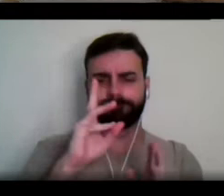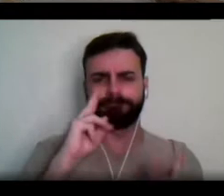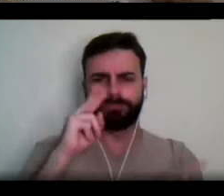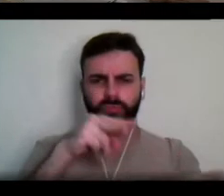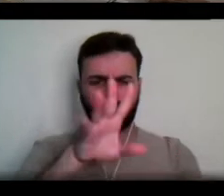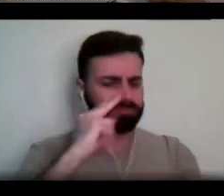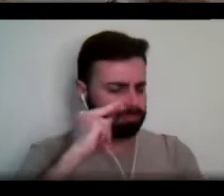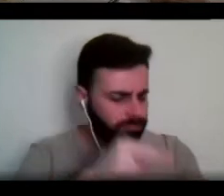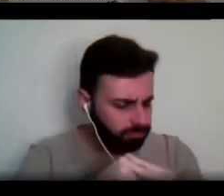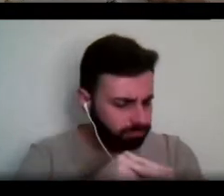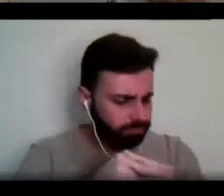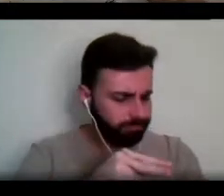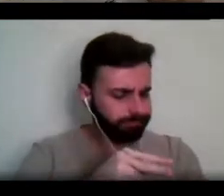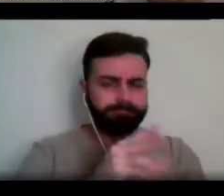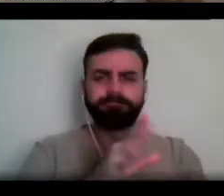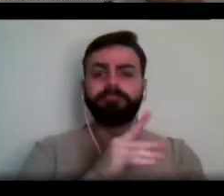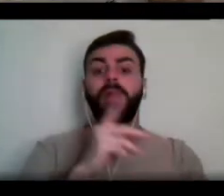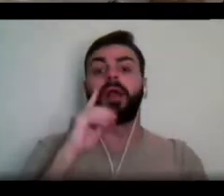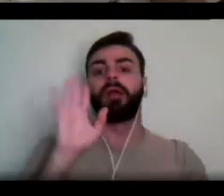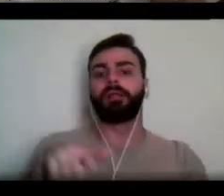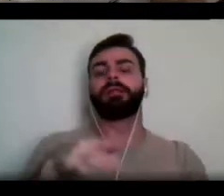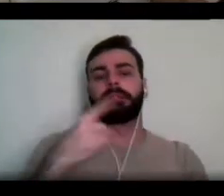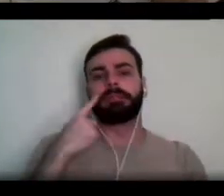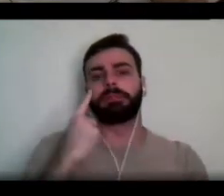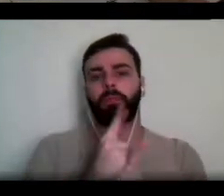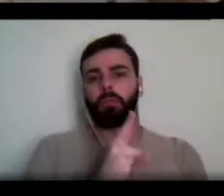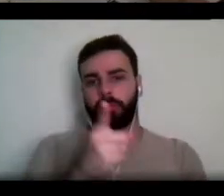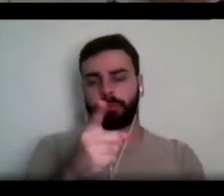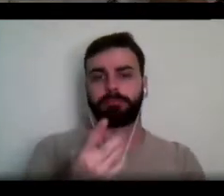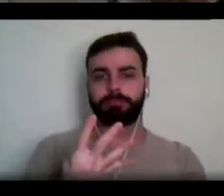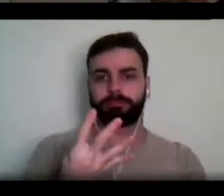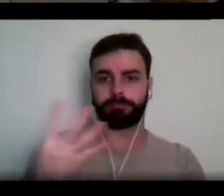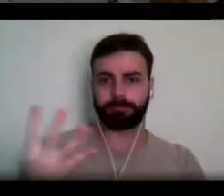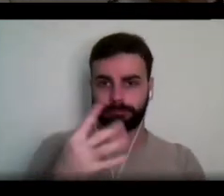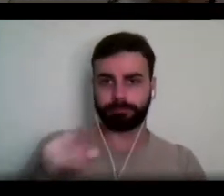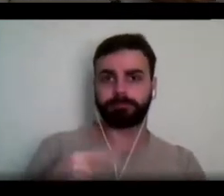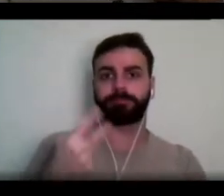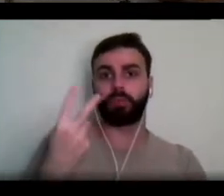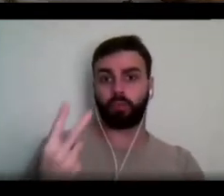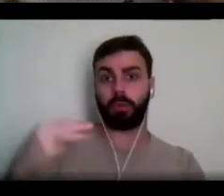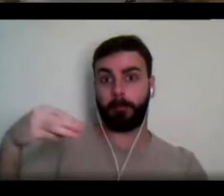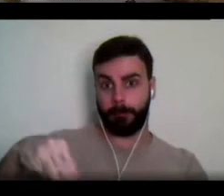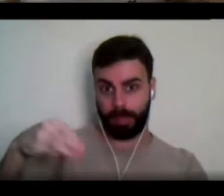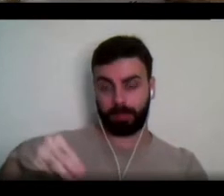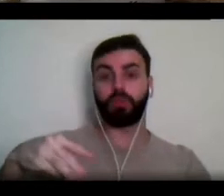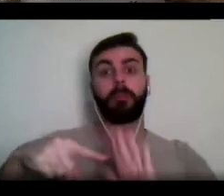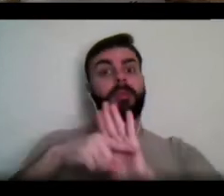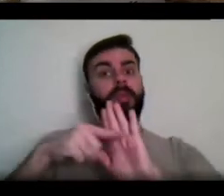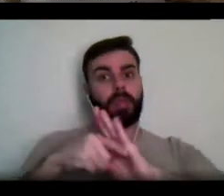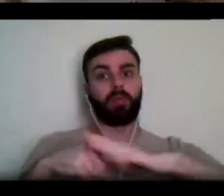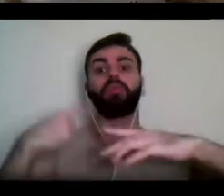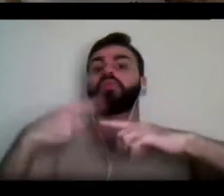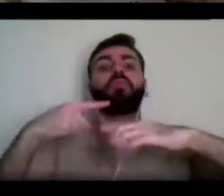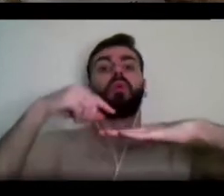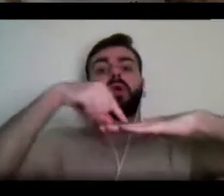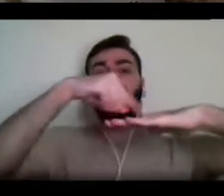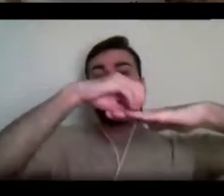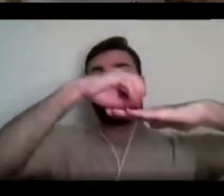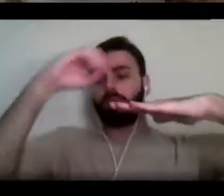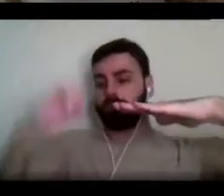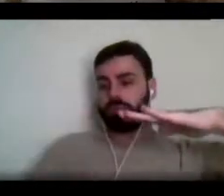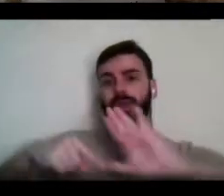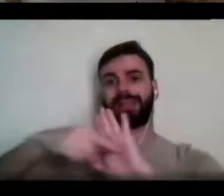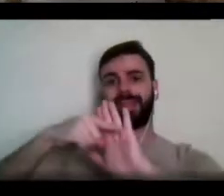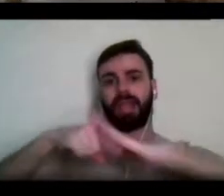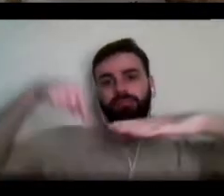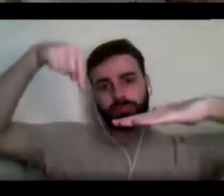cadê minhas contas? Esse é o 2,76. Aqui. 44,2 metros. Menos